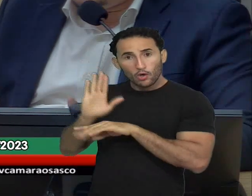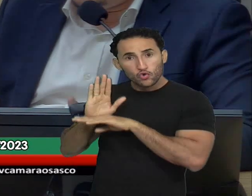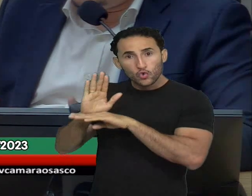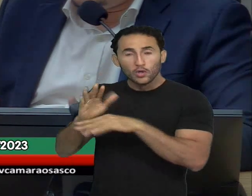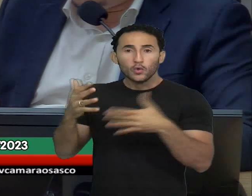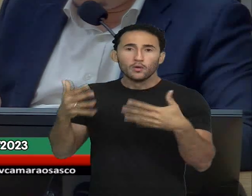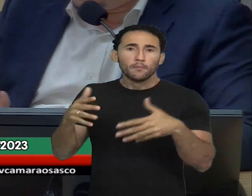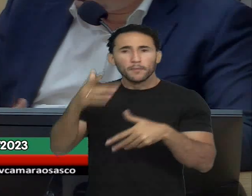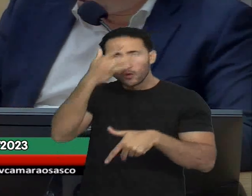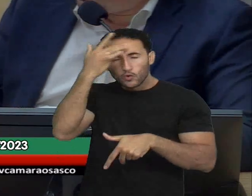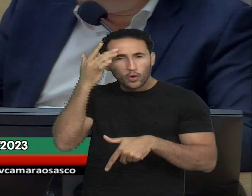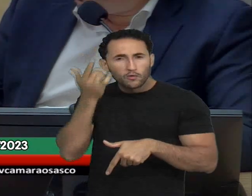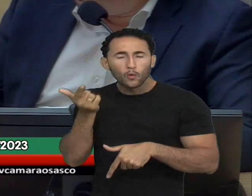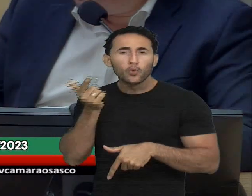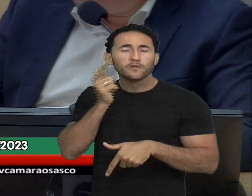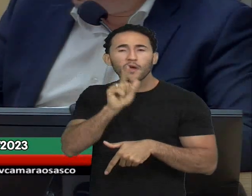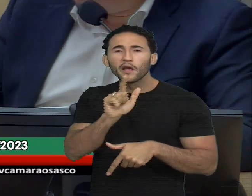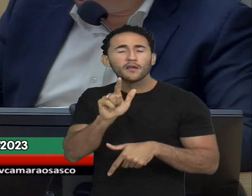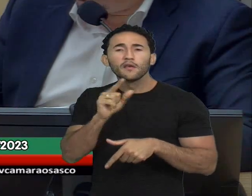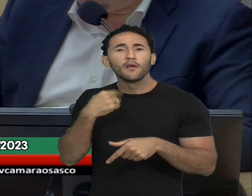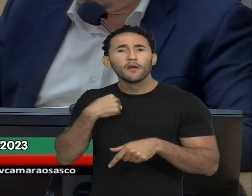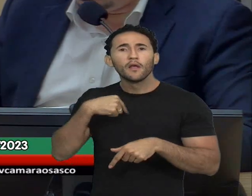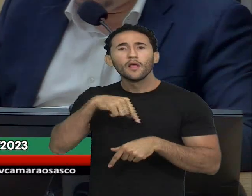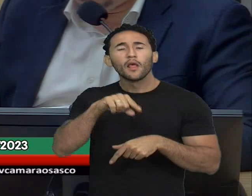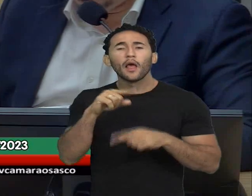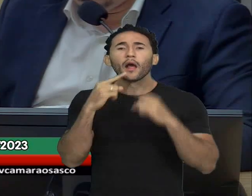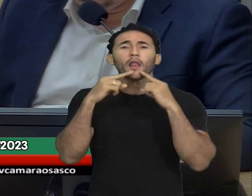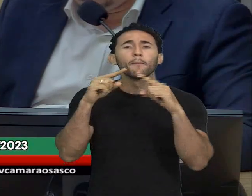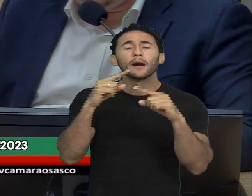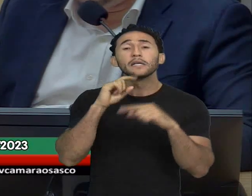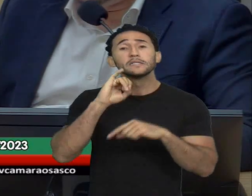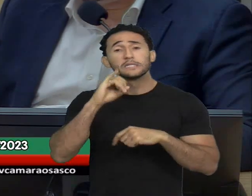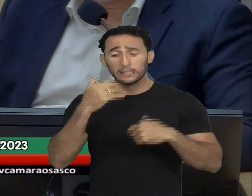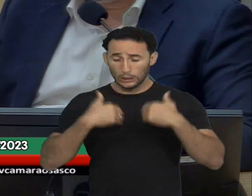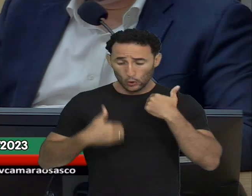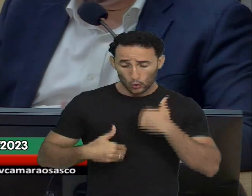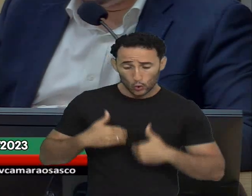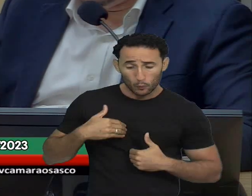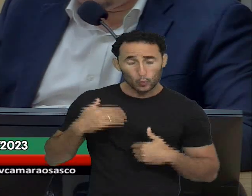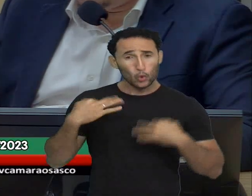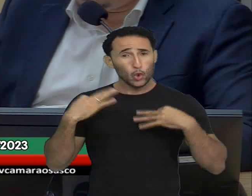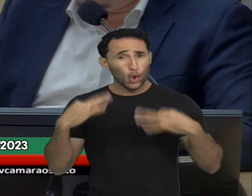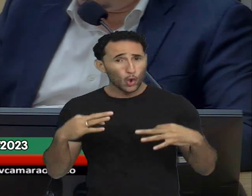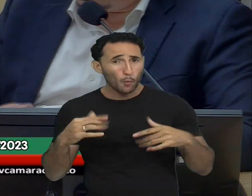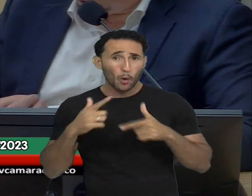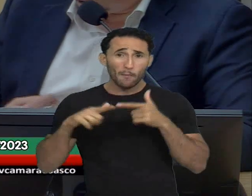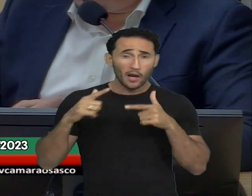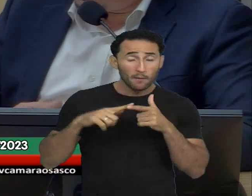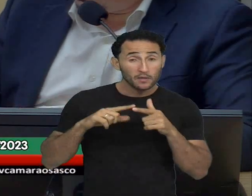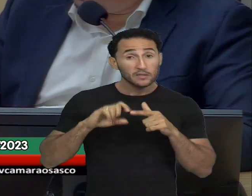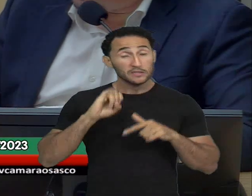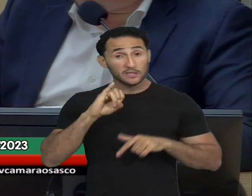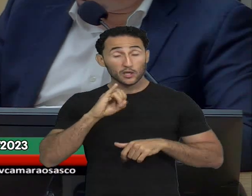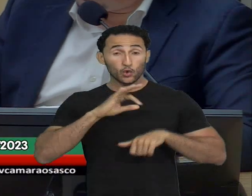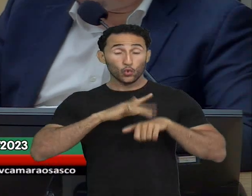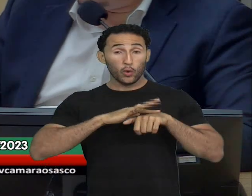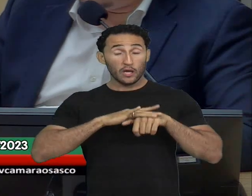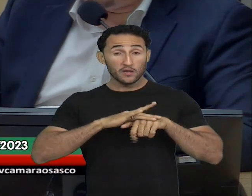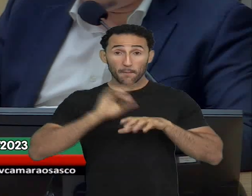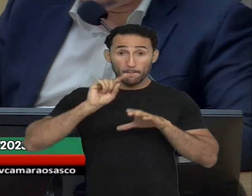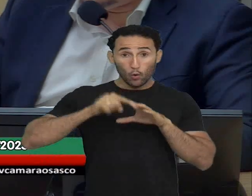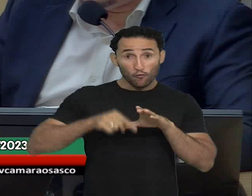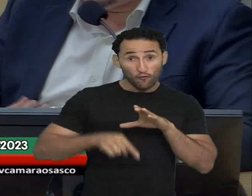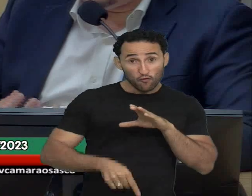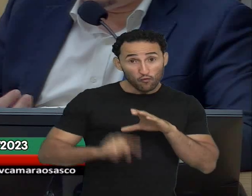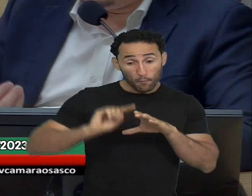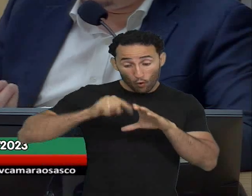ter aonde reclamar do problema dele. E a doença da alta complexidade cardiovascular, por